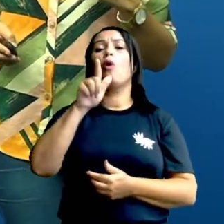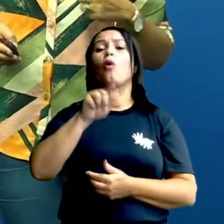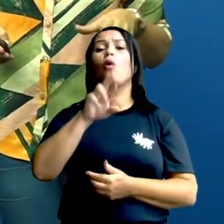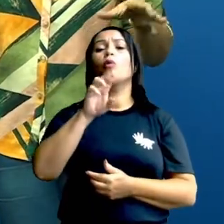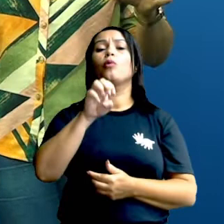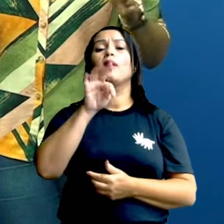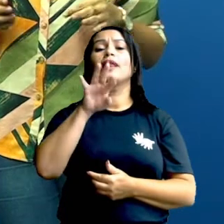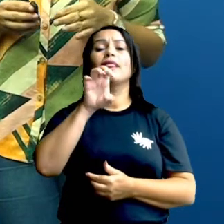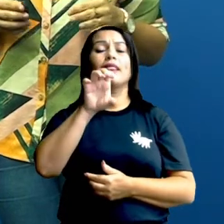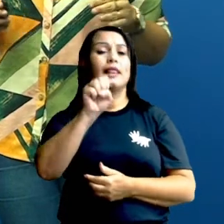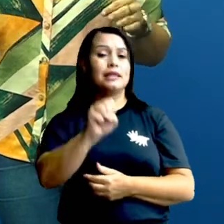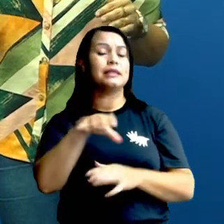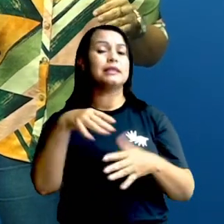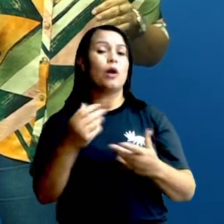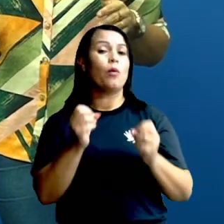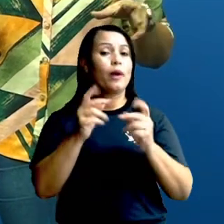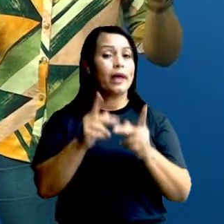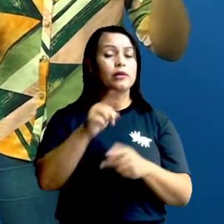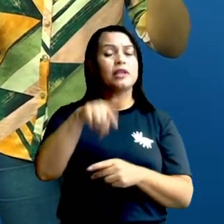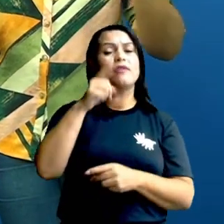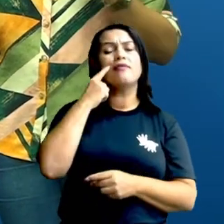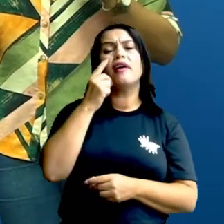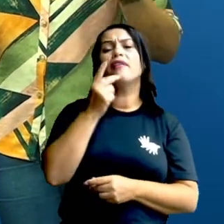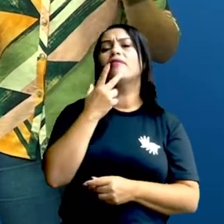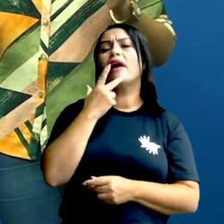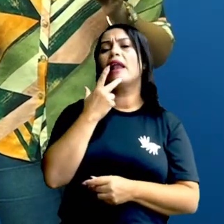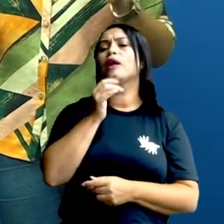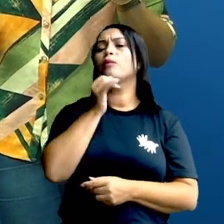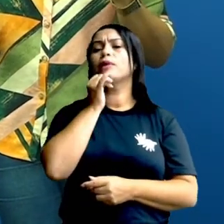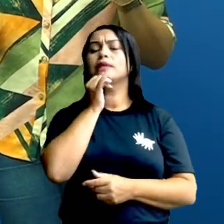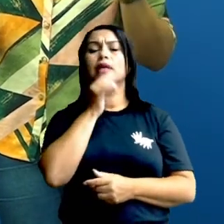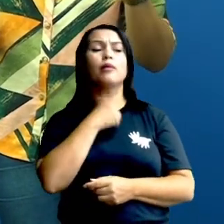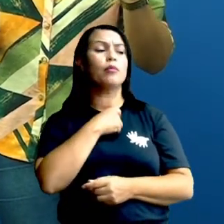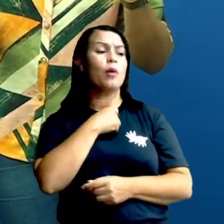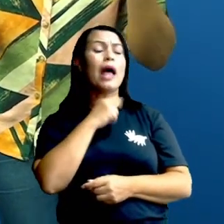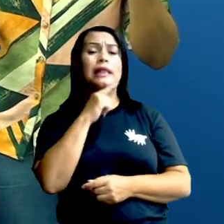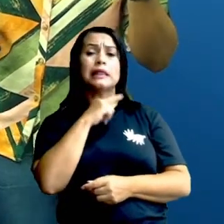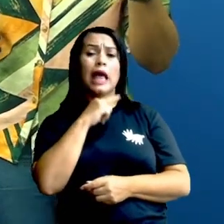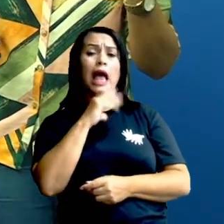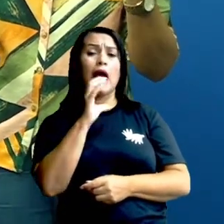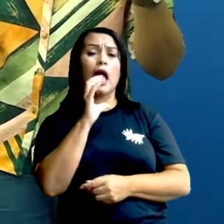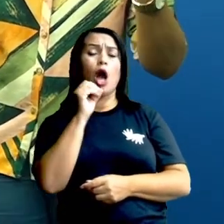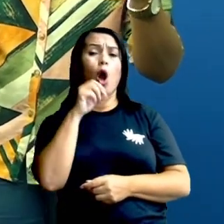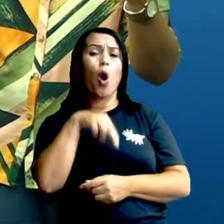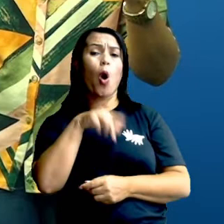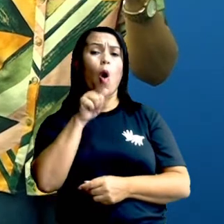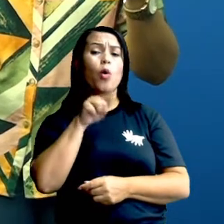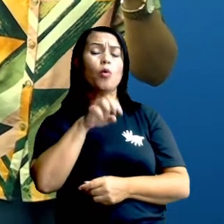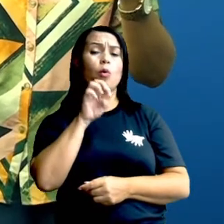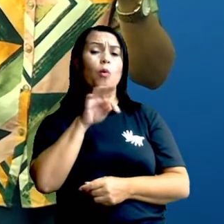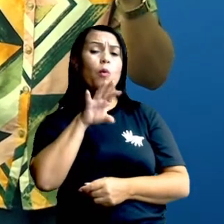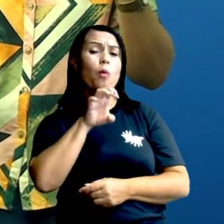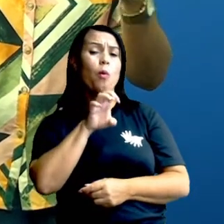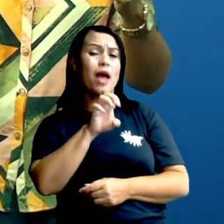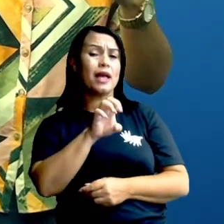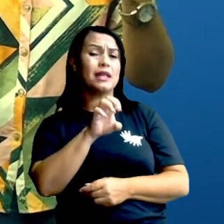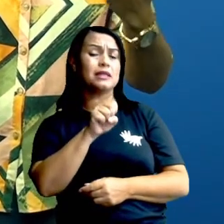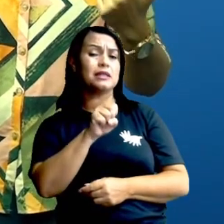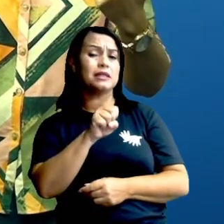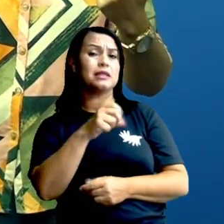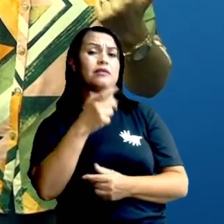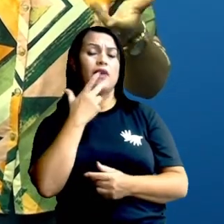Tá ok então quando você vê aí falando a congruência então congruência significa o quê